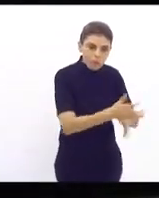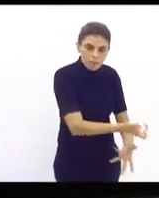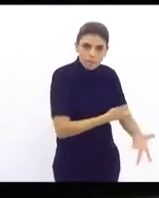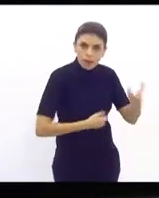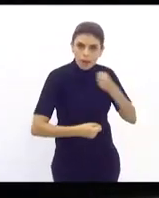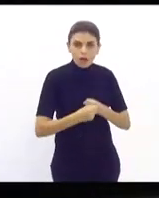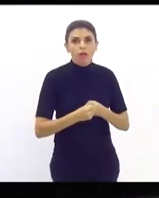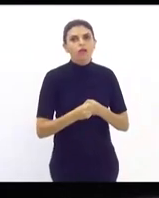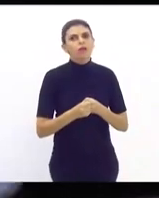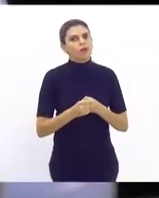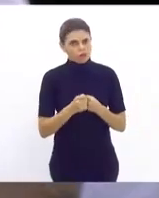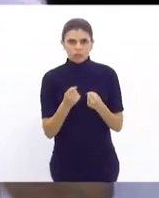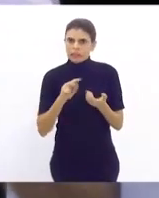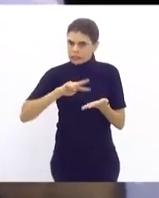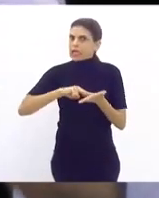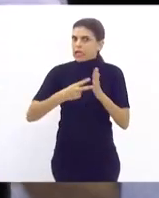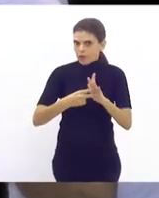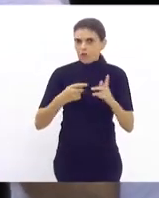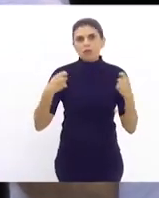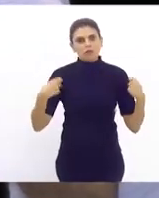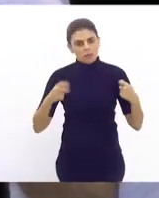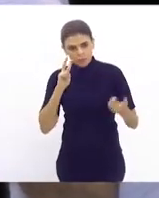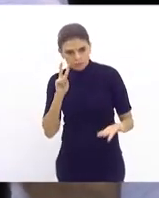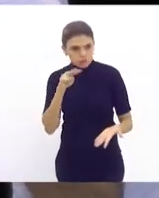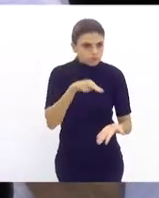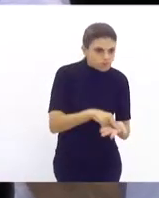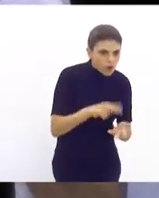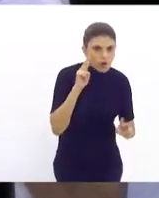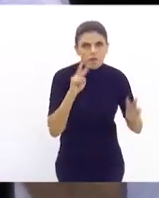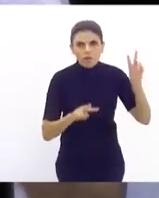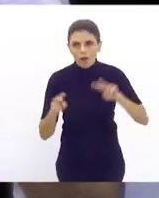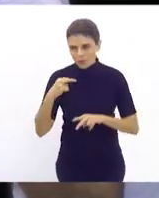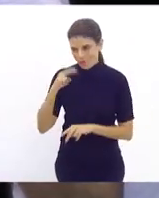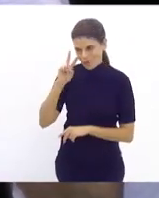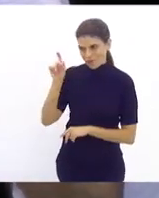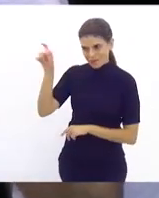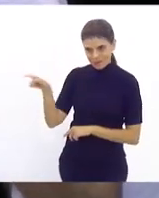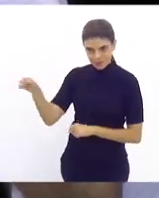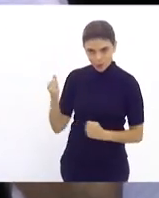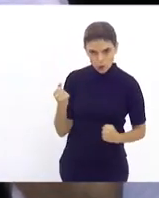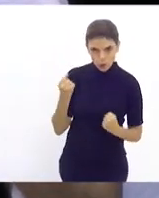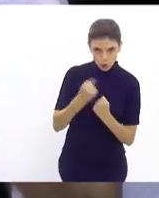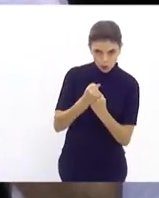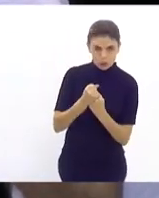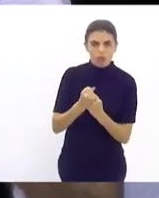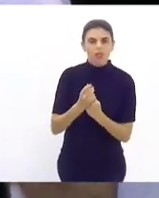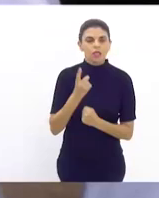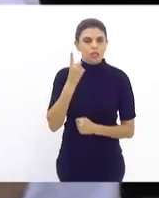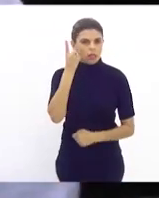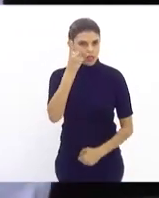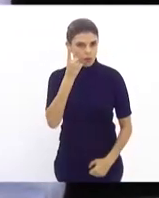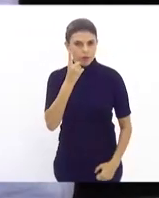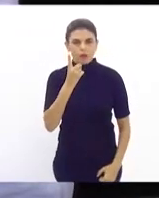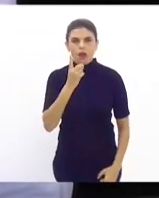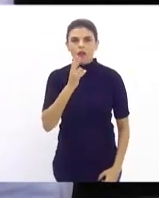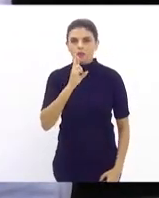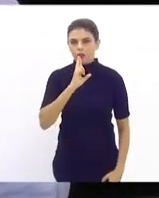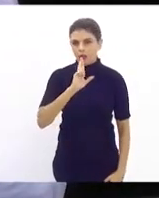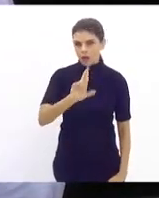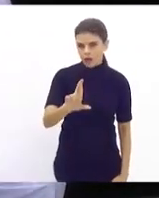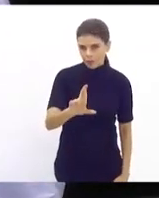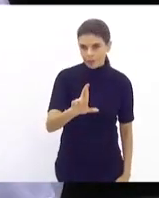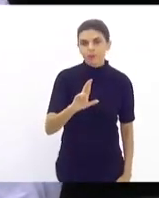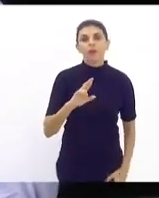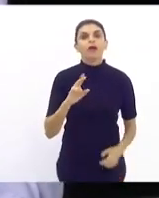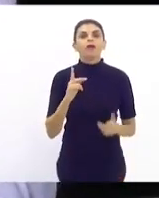Sempre ressalvando. Eu estava vendo aqui o seu substitutivo, presidente, deputado Rodrigo Amorim. Não sei se tem aqui,